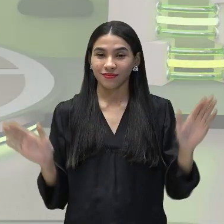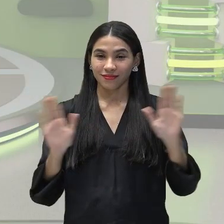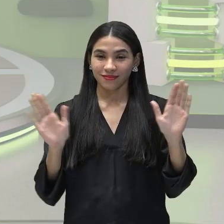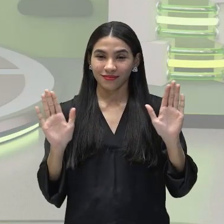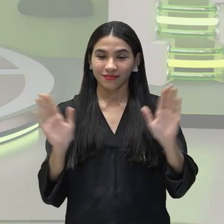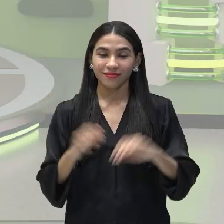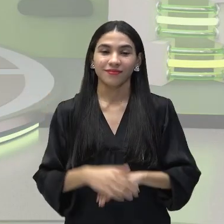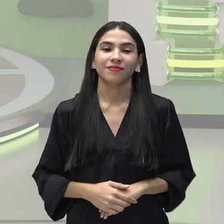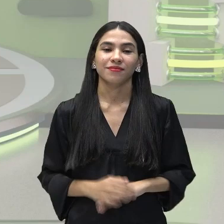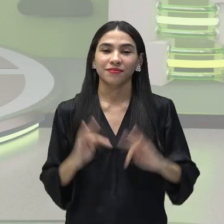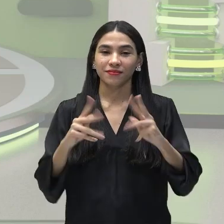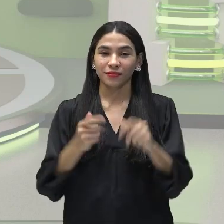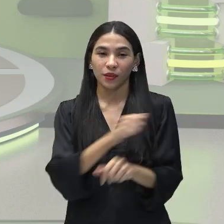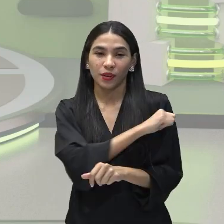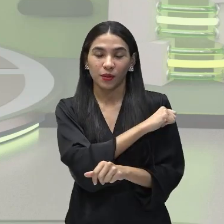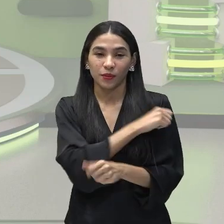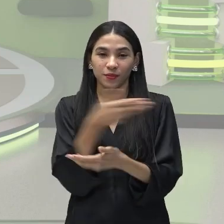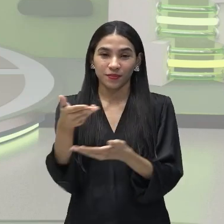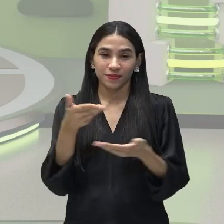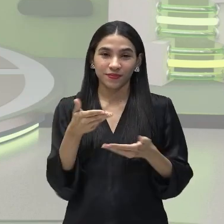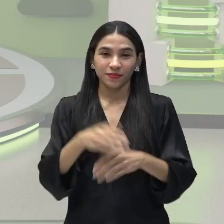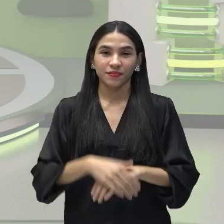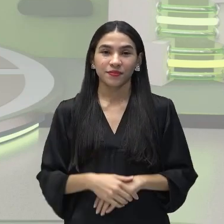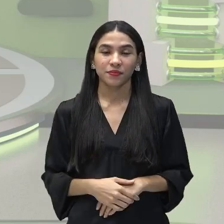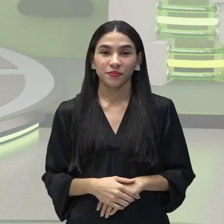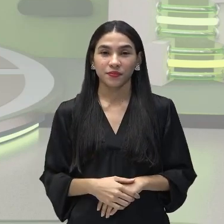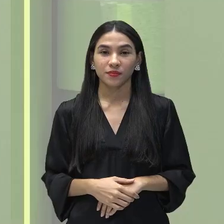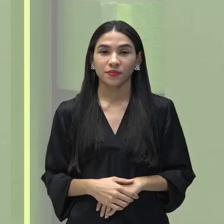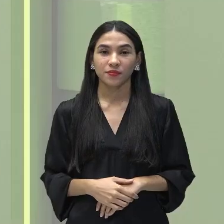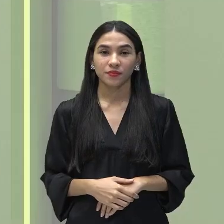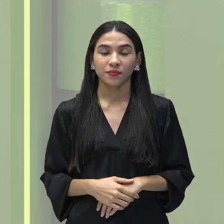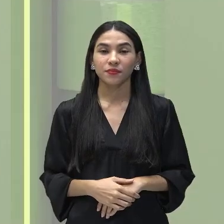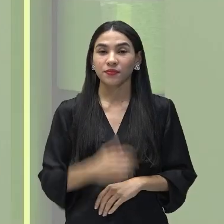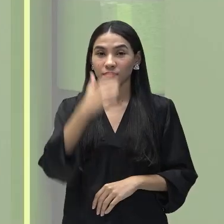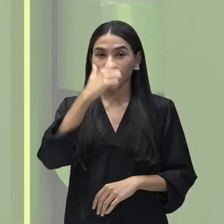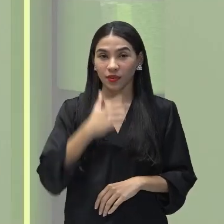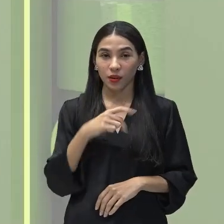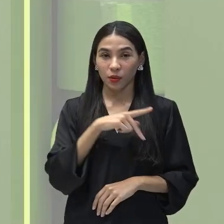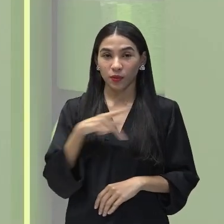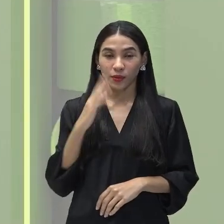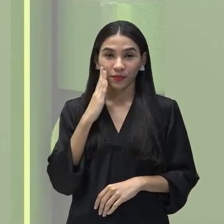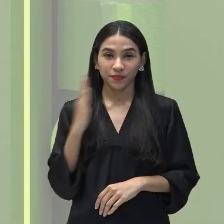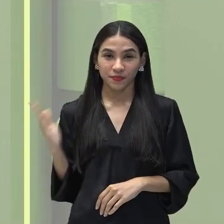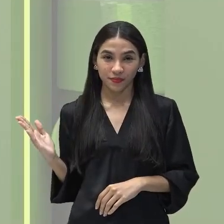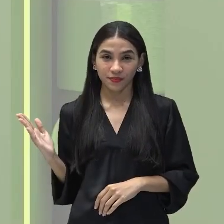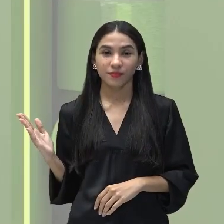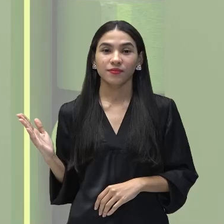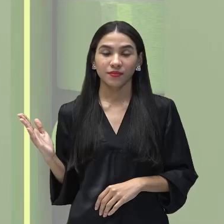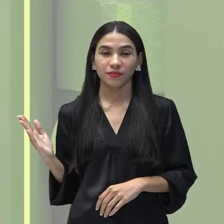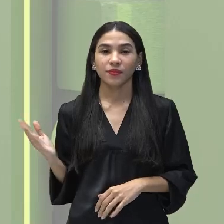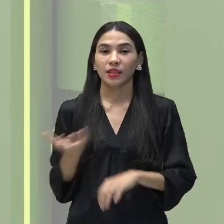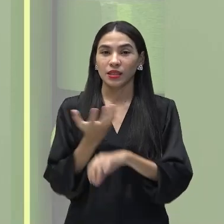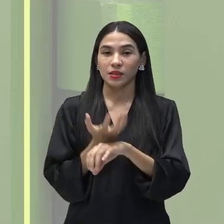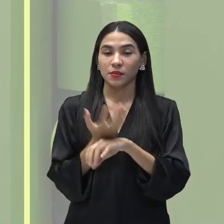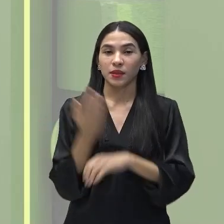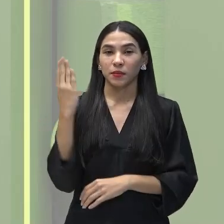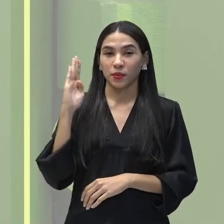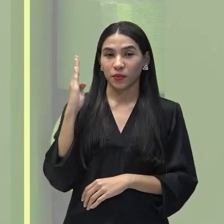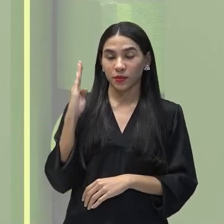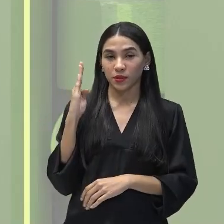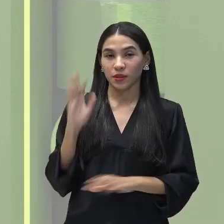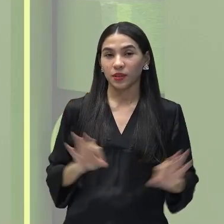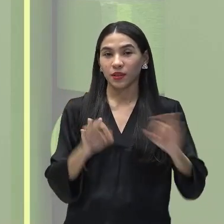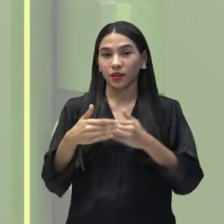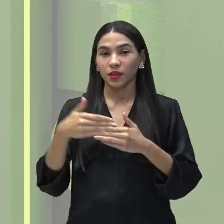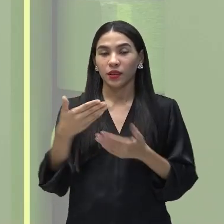Olá, como vão todos? Sejam muito bem-vindos. Eu sou a professora Cristiane Oliveira, sou a professora de Biologia e vamos